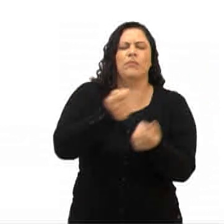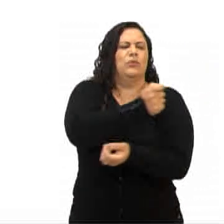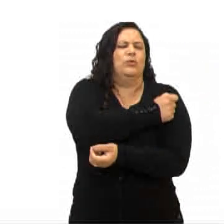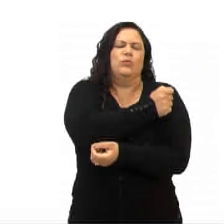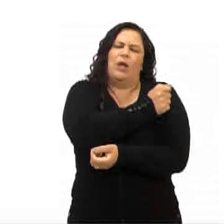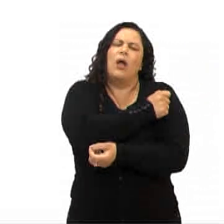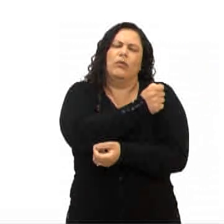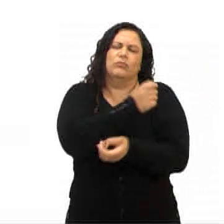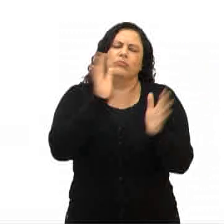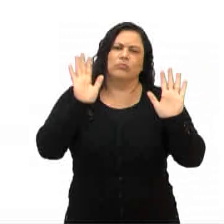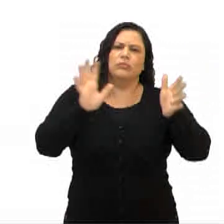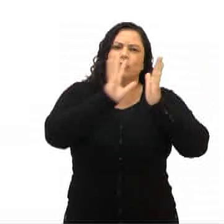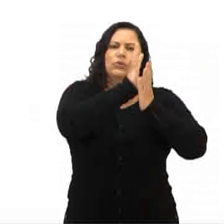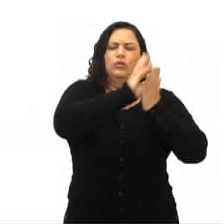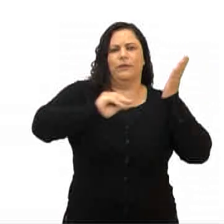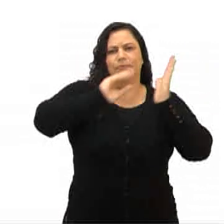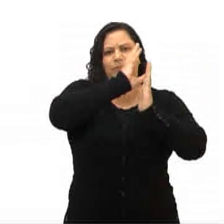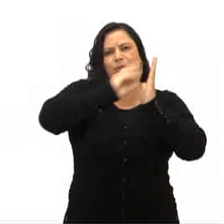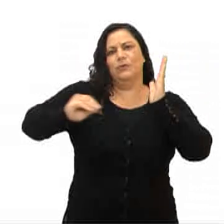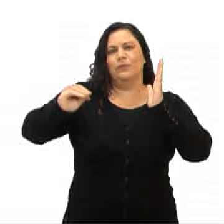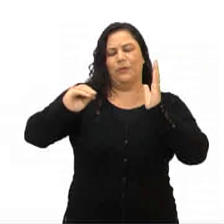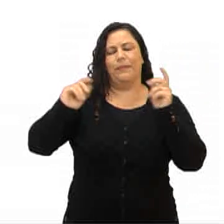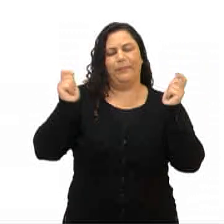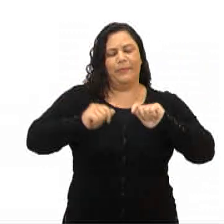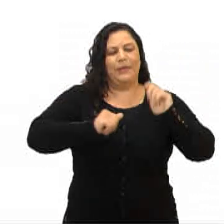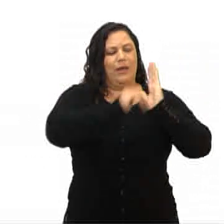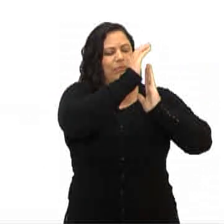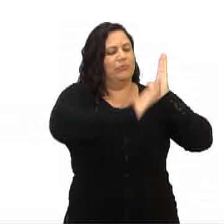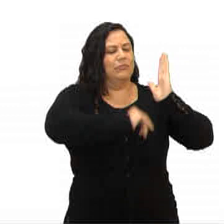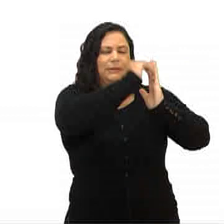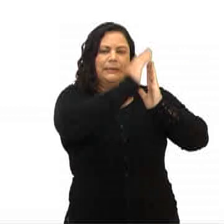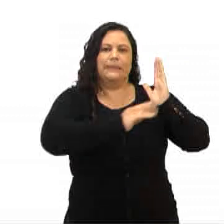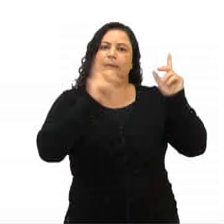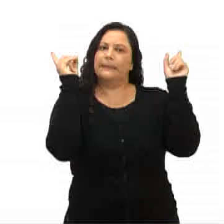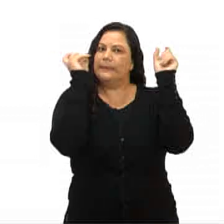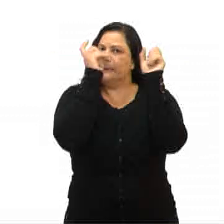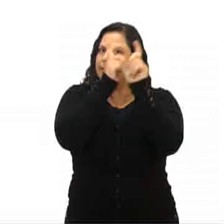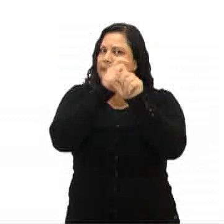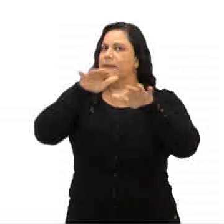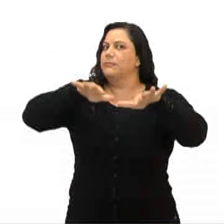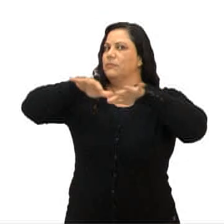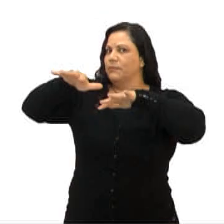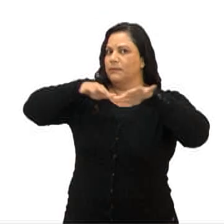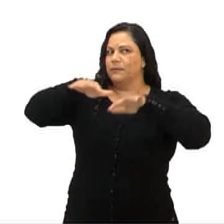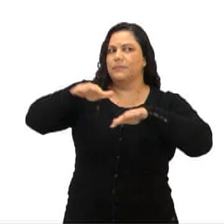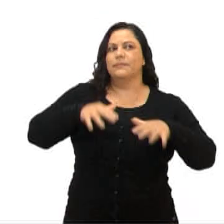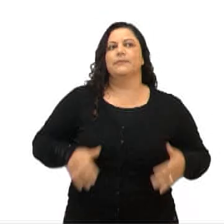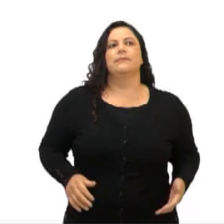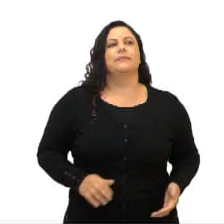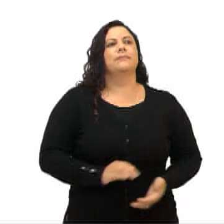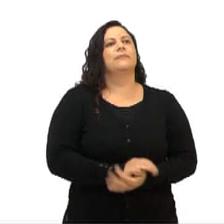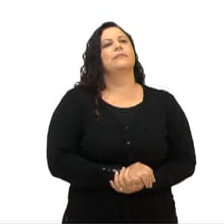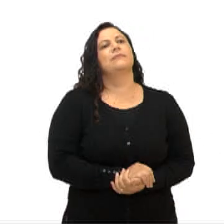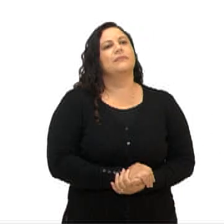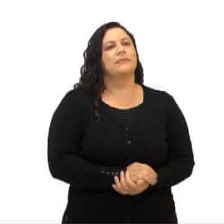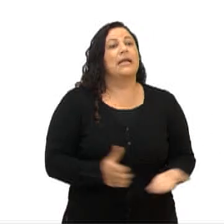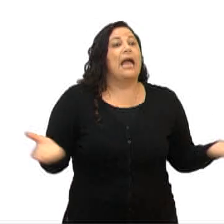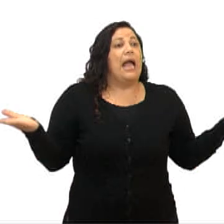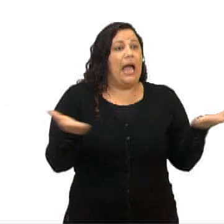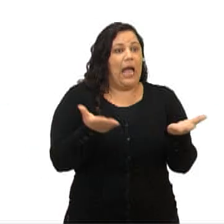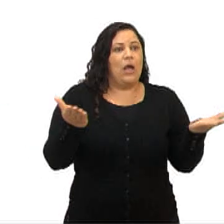fez reproduzir esse quadro, é super difícil, mas é muito bacana o movimento, né, essa viagem toda. E vamos falar